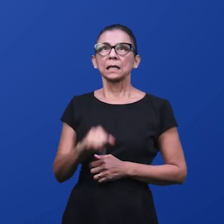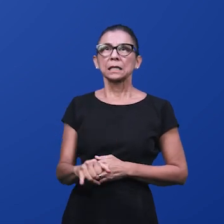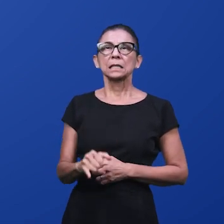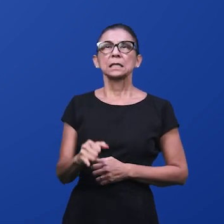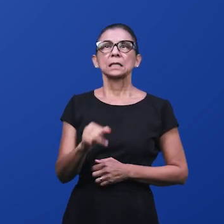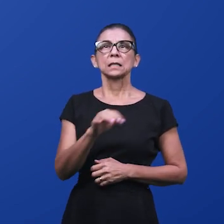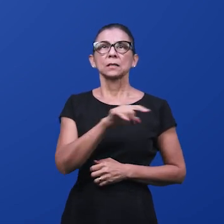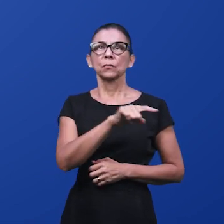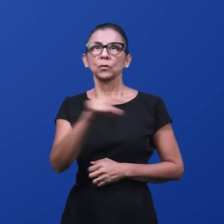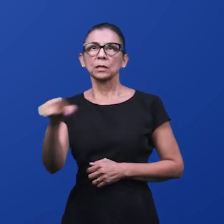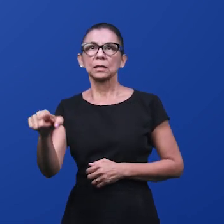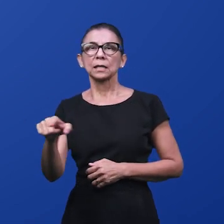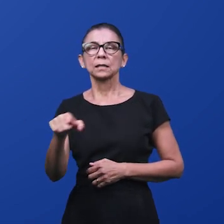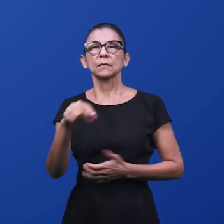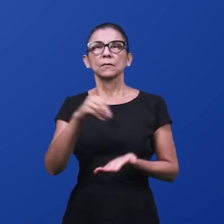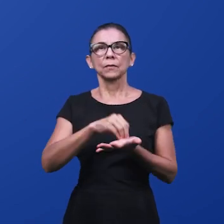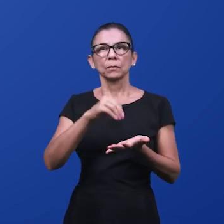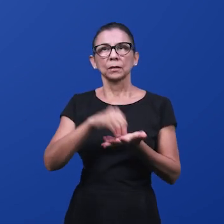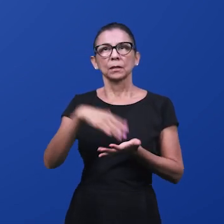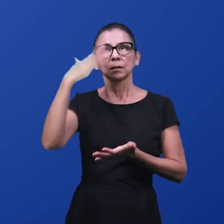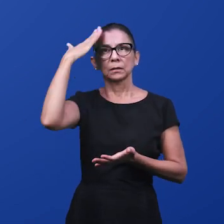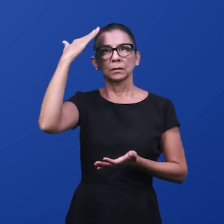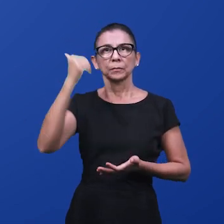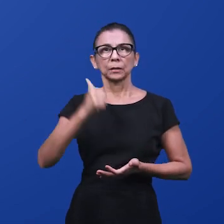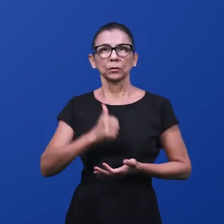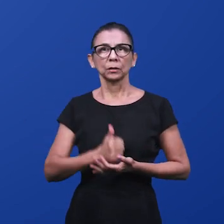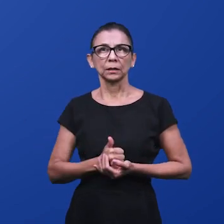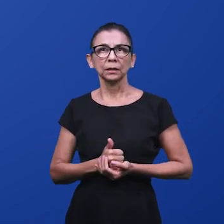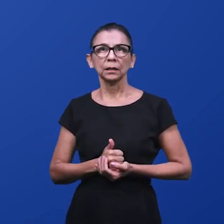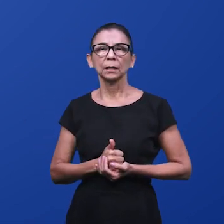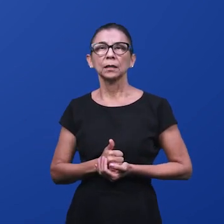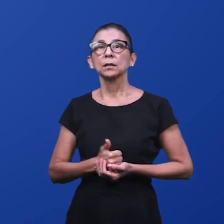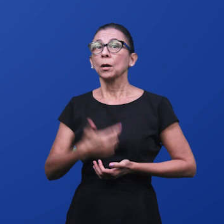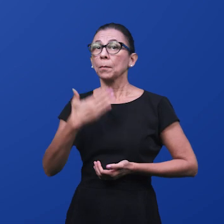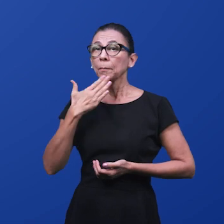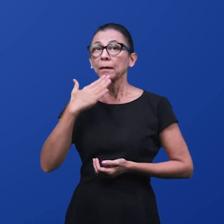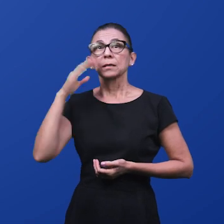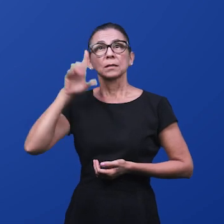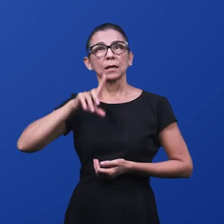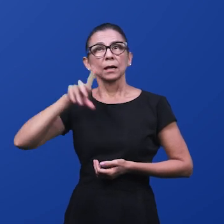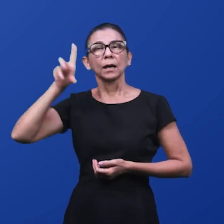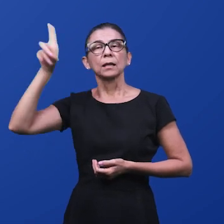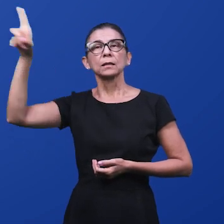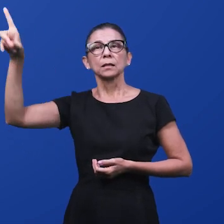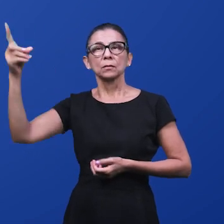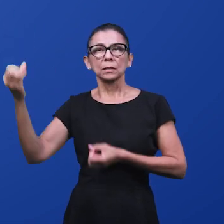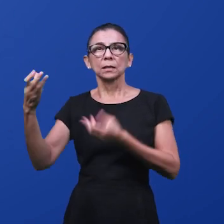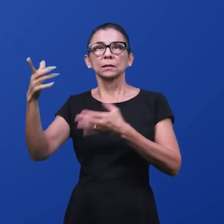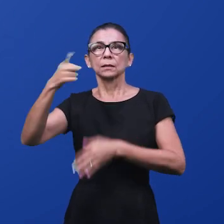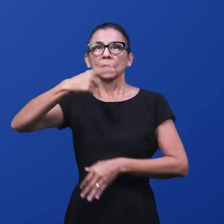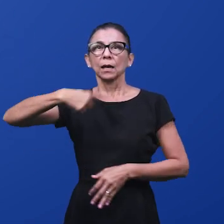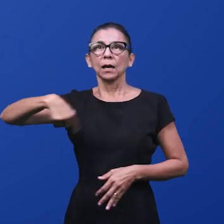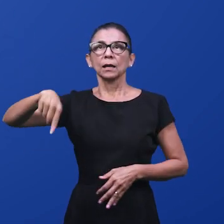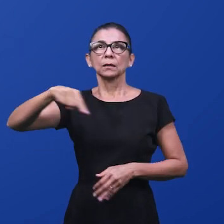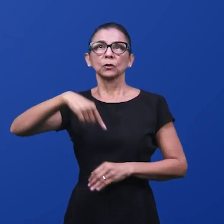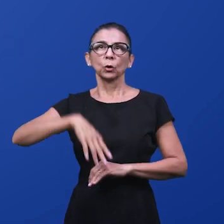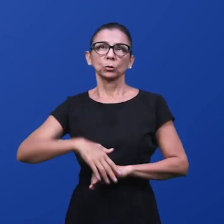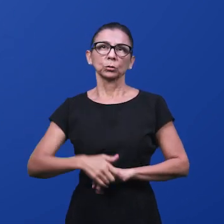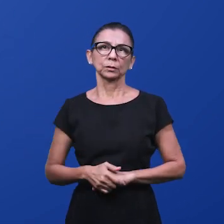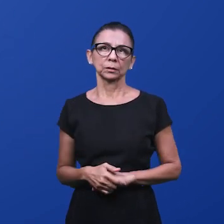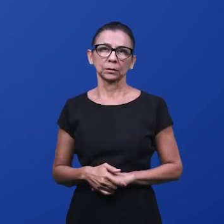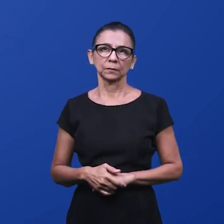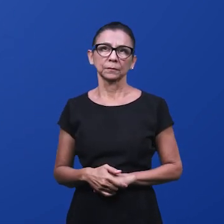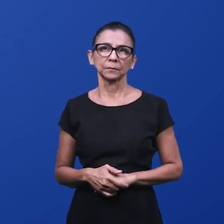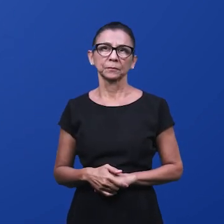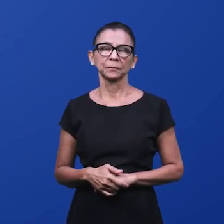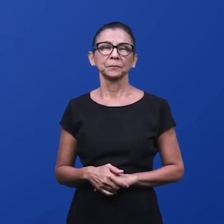peça a Deus, que a todos dá liberalmente, e não o lança em rosto, e ser-lhe-á dada